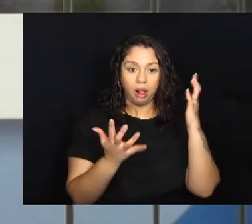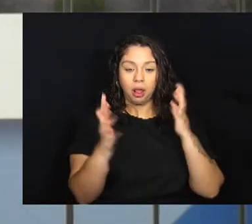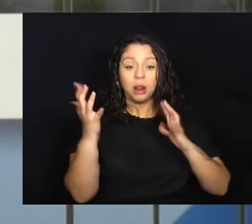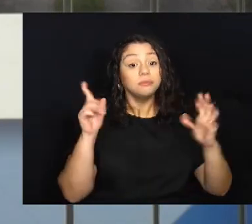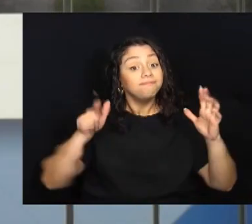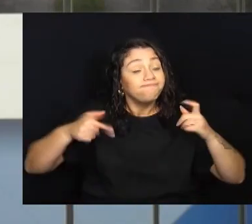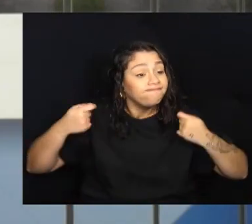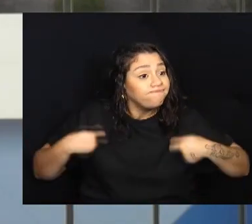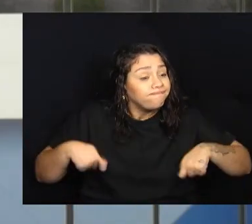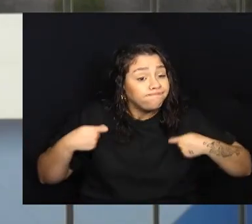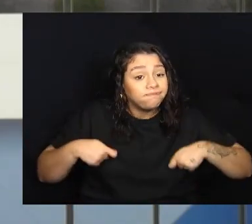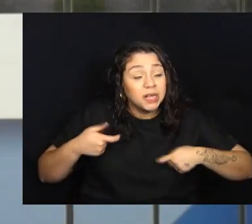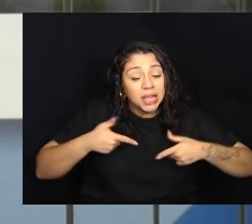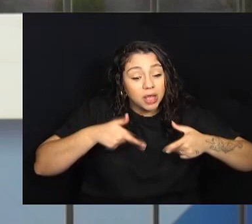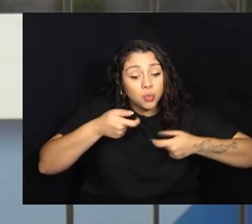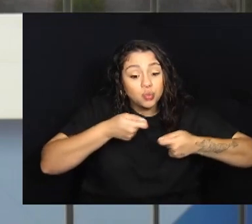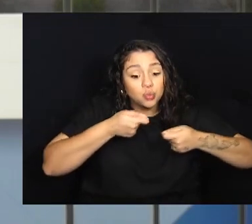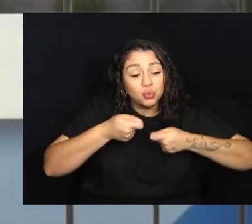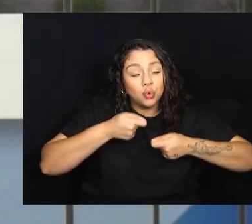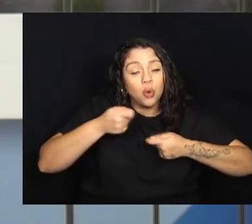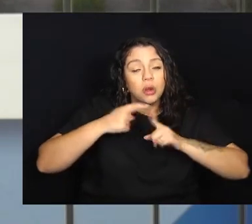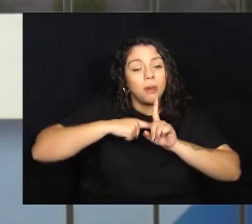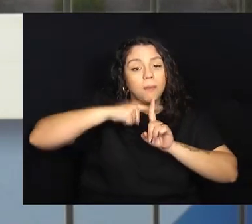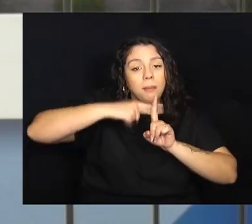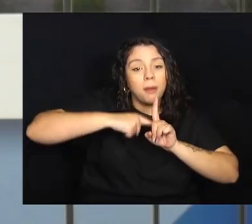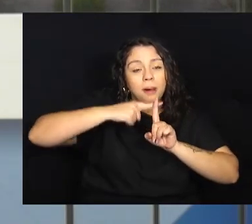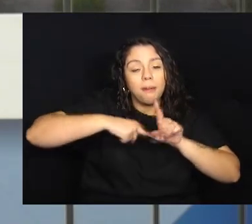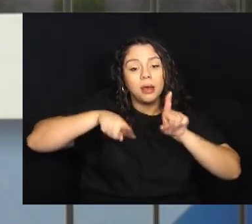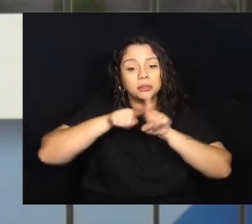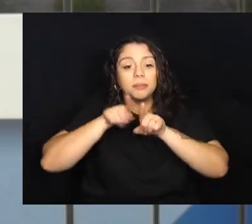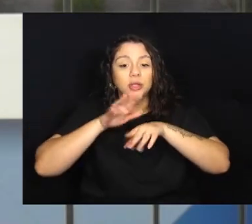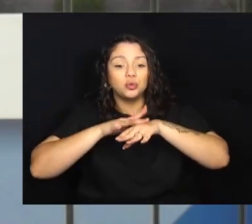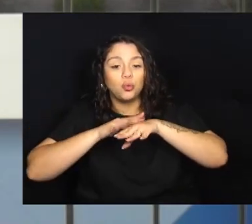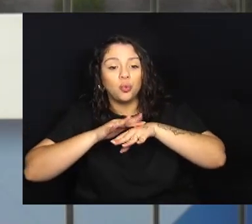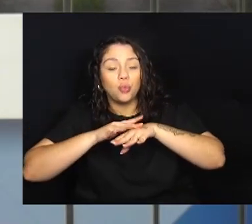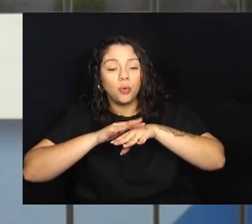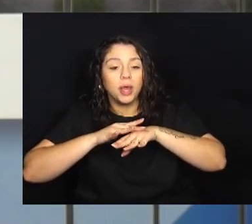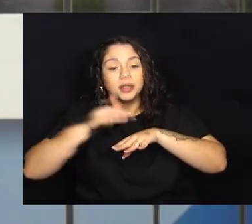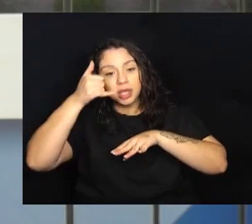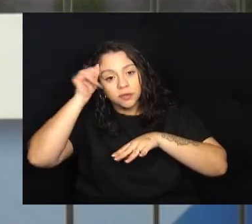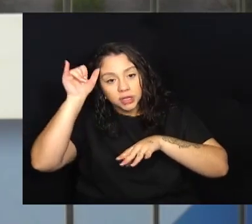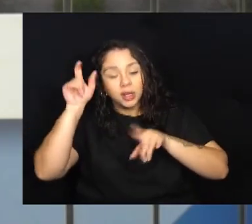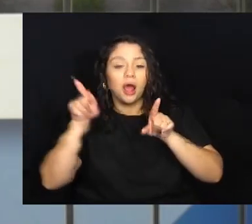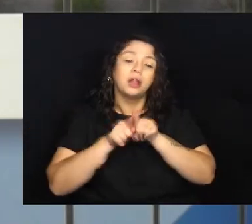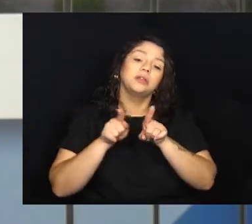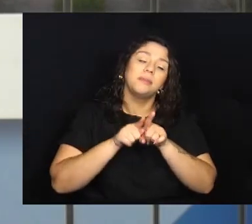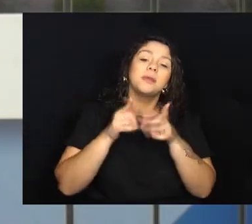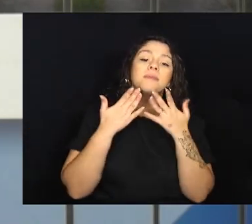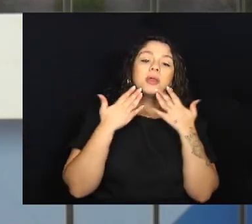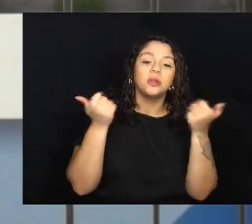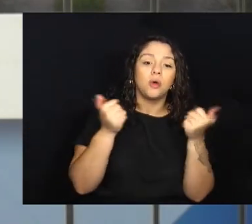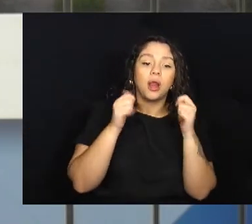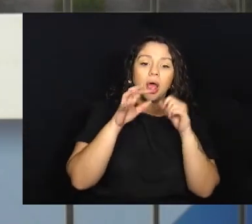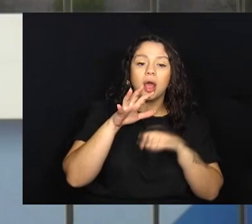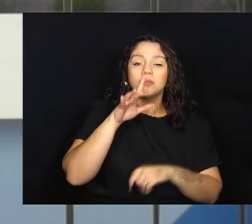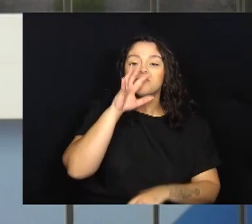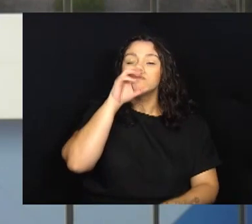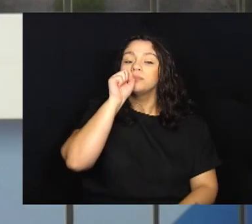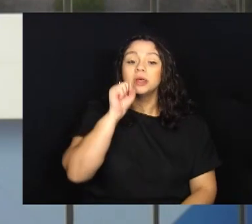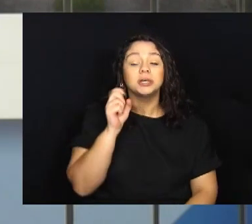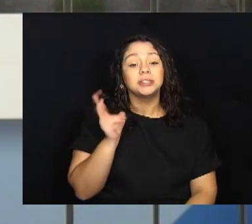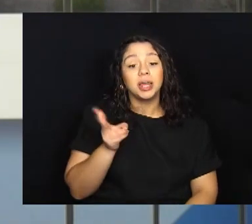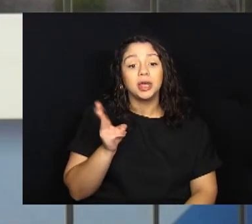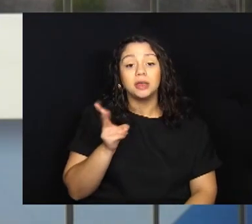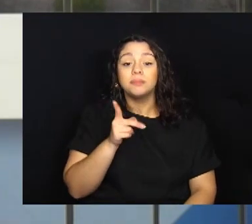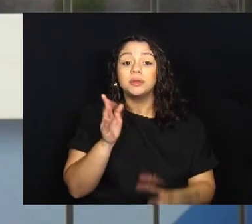essencial para controle térmico, para prevenção de doenças, para melhoria da qualidade do ar. Todo inverno tem aquele monte de doença